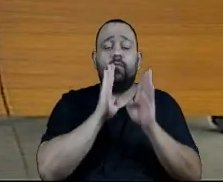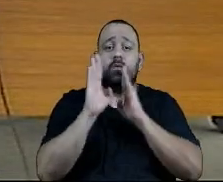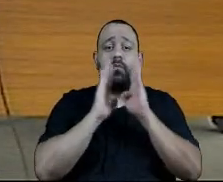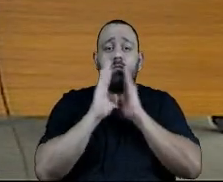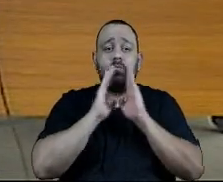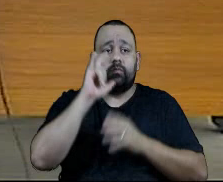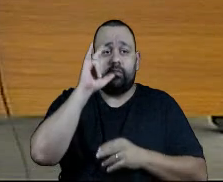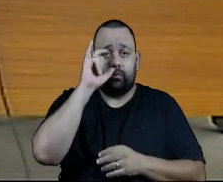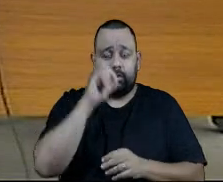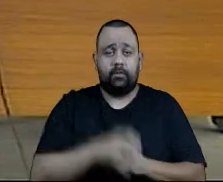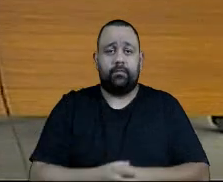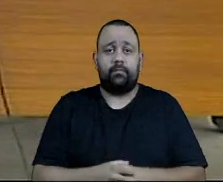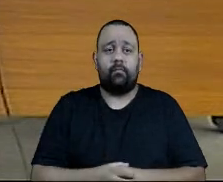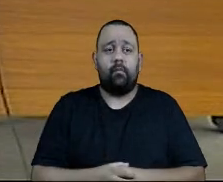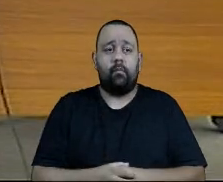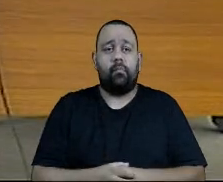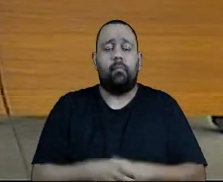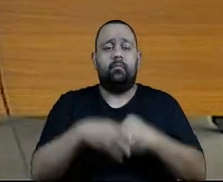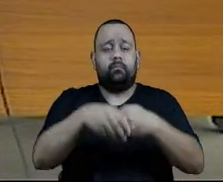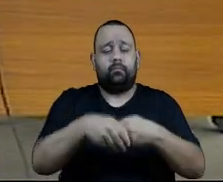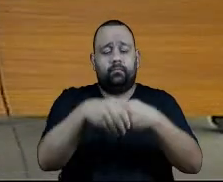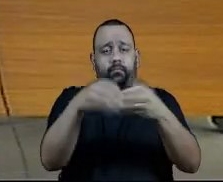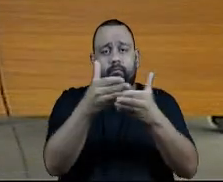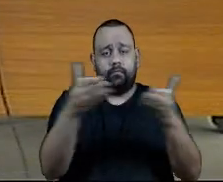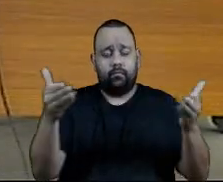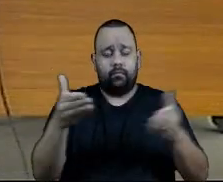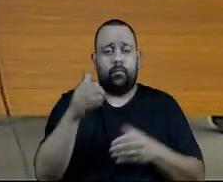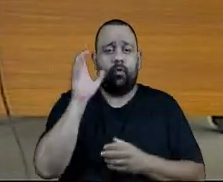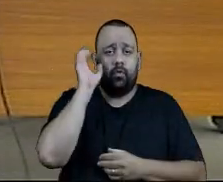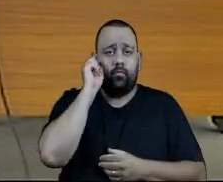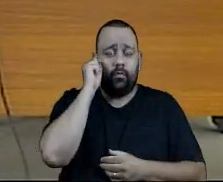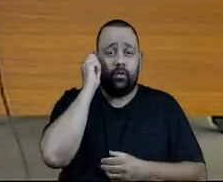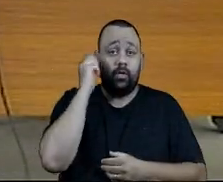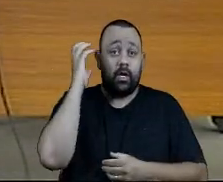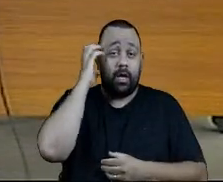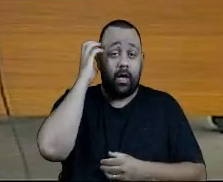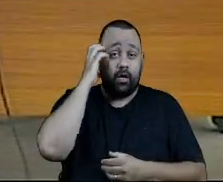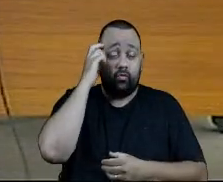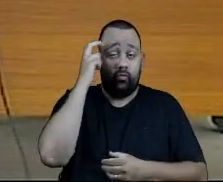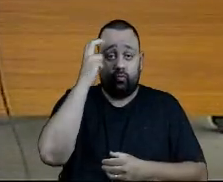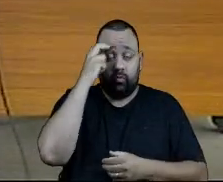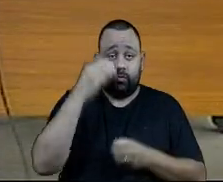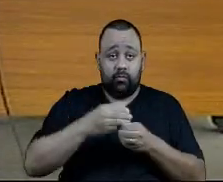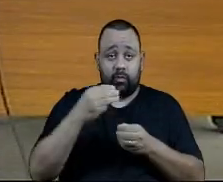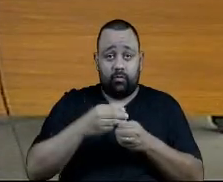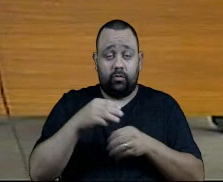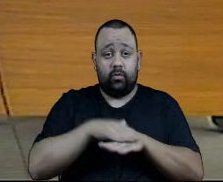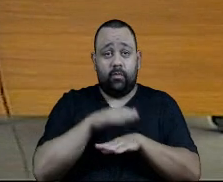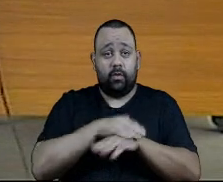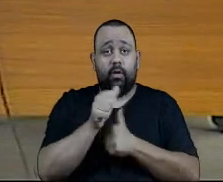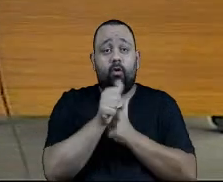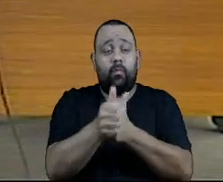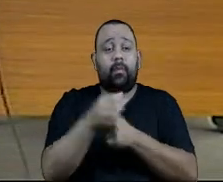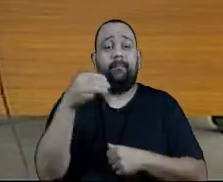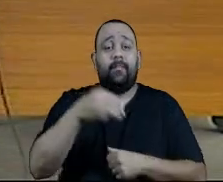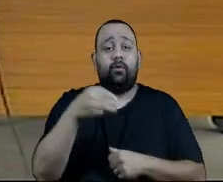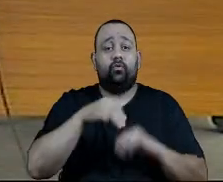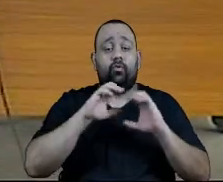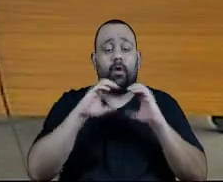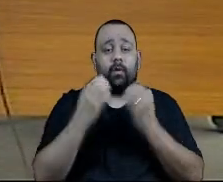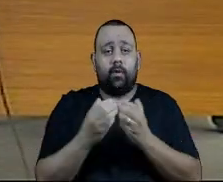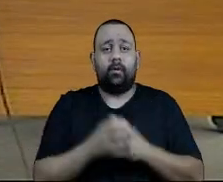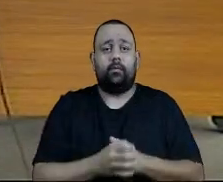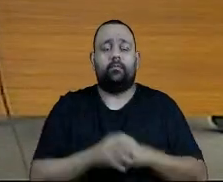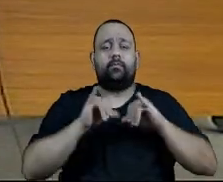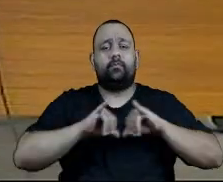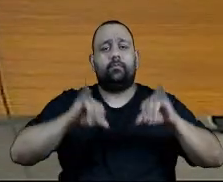o YouTube, Facebook, Instagram. Saudações aos ouvintes da Rádio Cultura Municipal de Amparo, que nos acompanha através